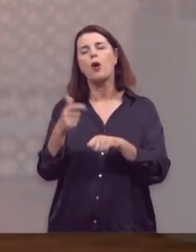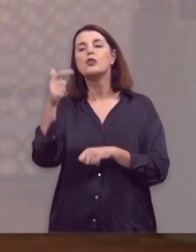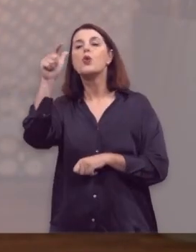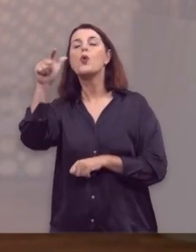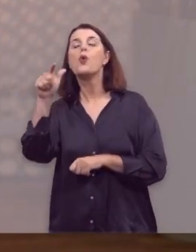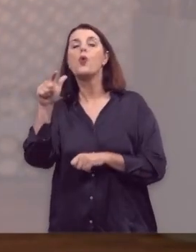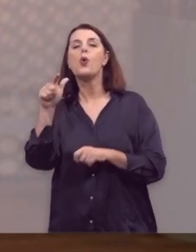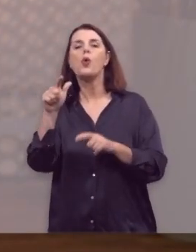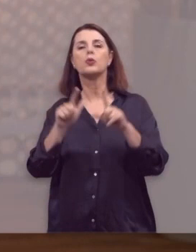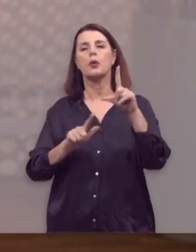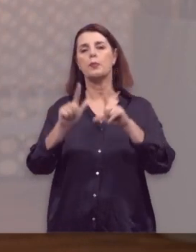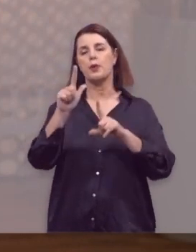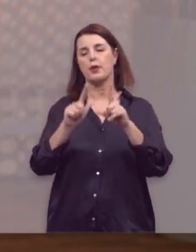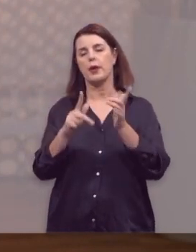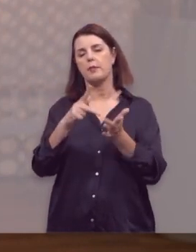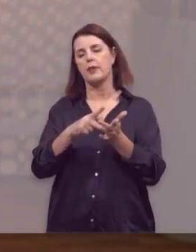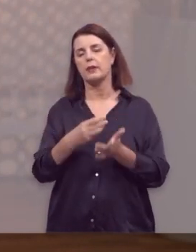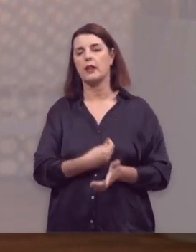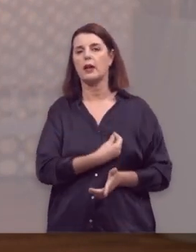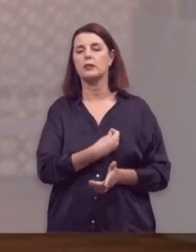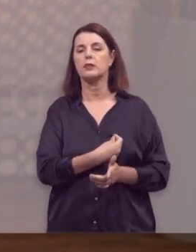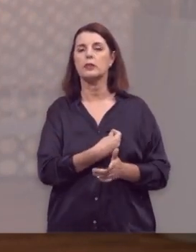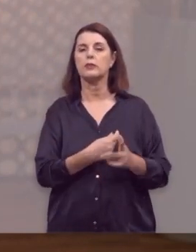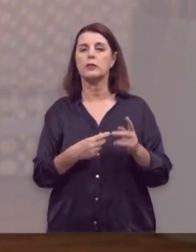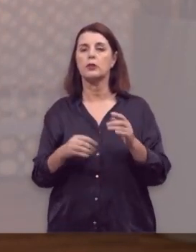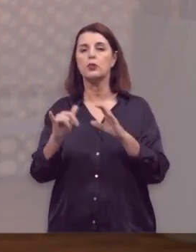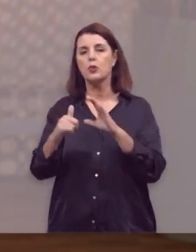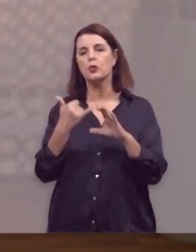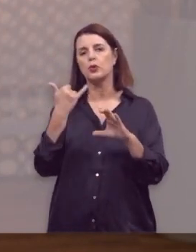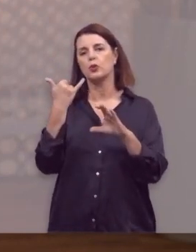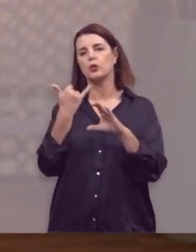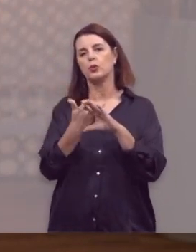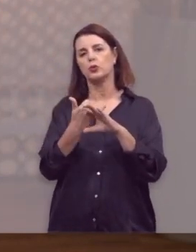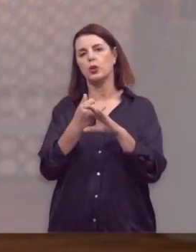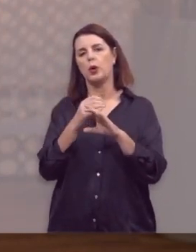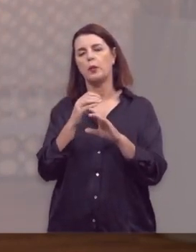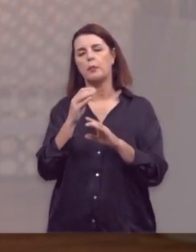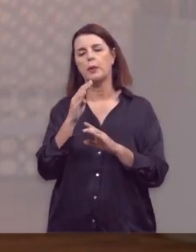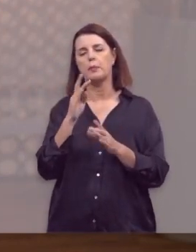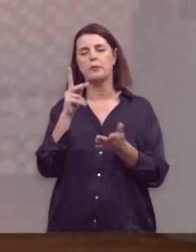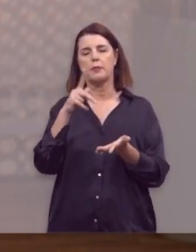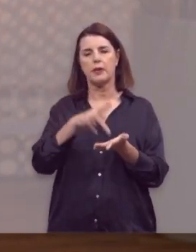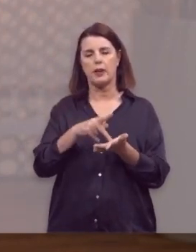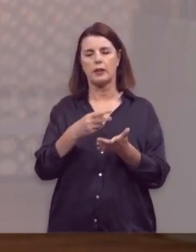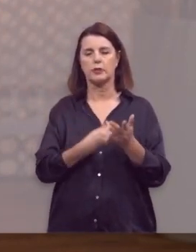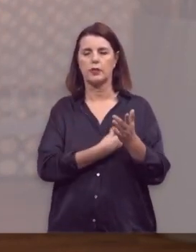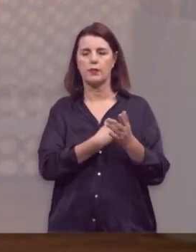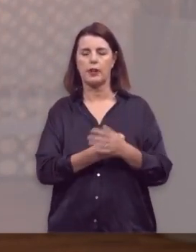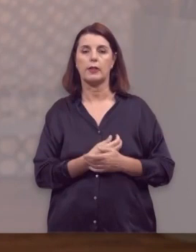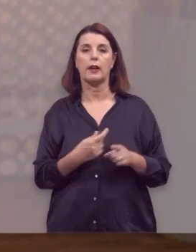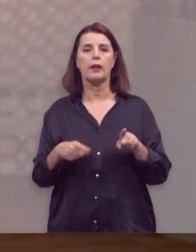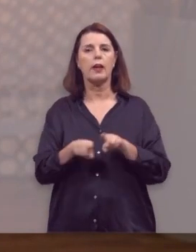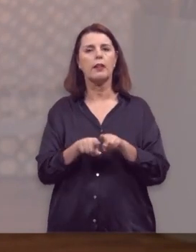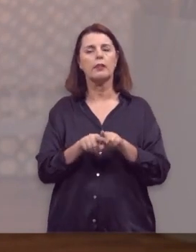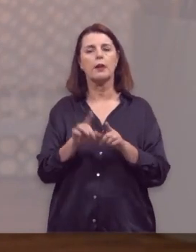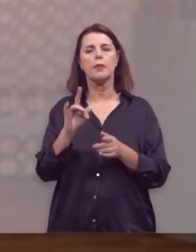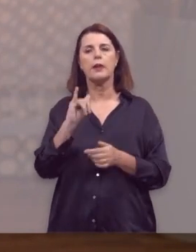outros programas Verdade e Vida lá no nosso canal no YouTube, youtube.com/programa Verdade e Vida, e também no